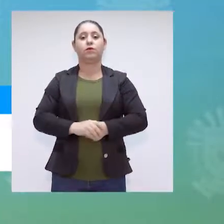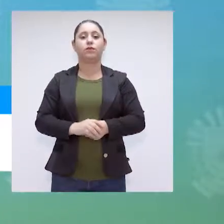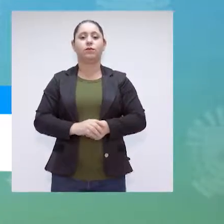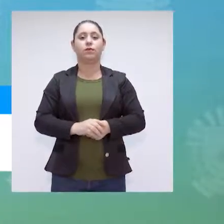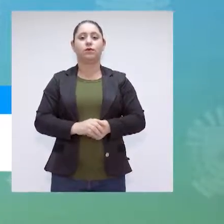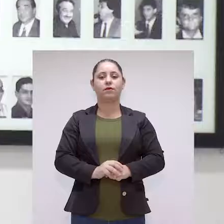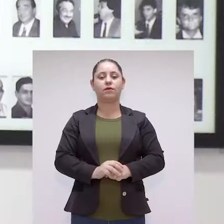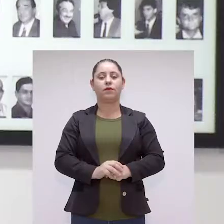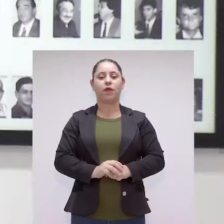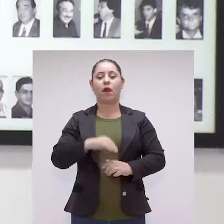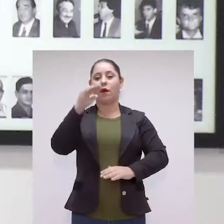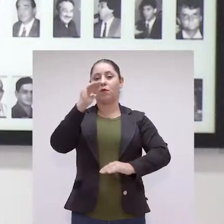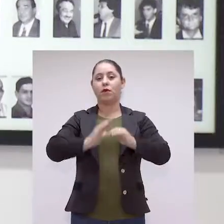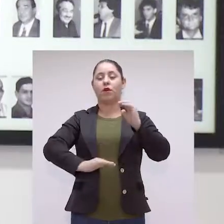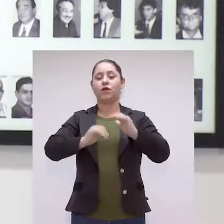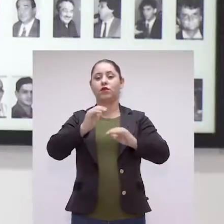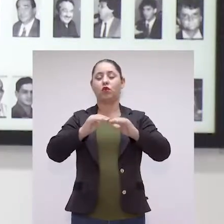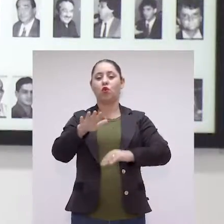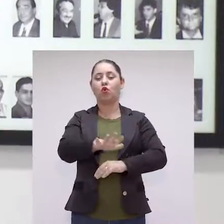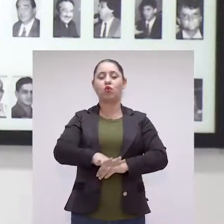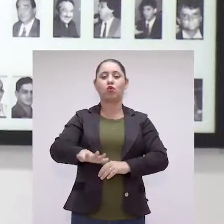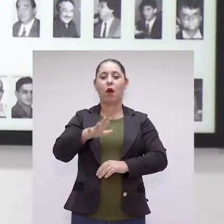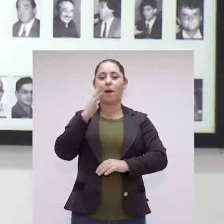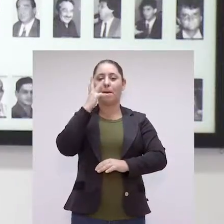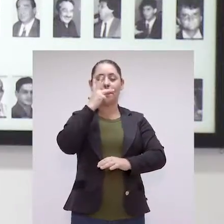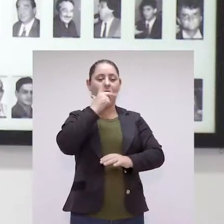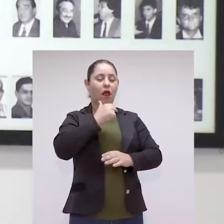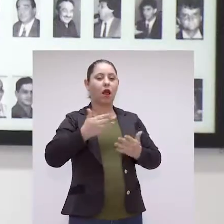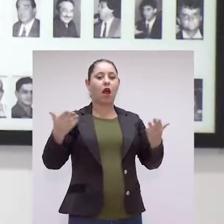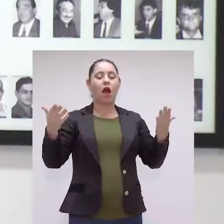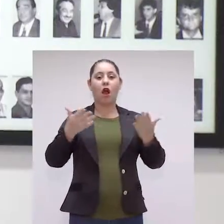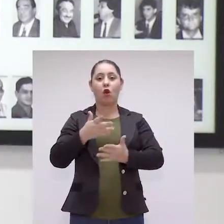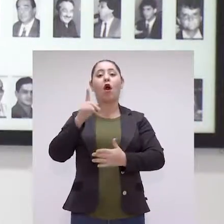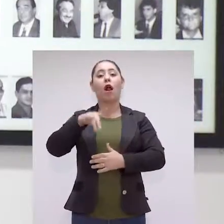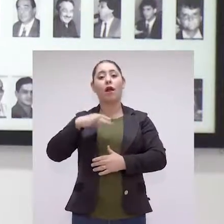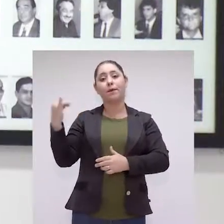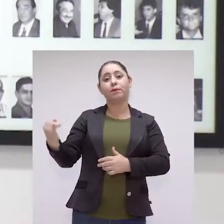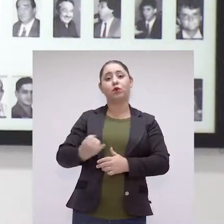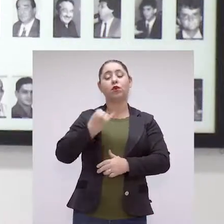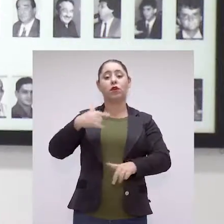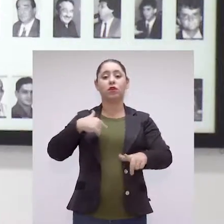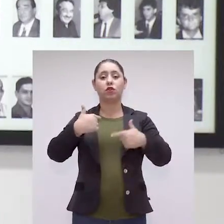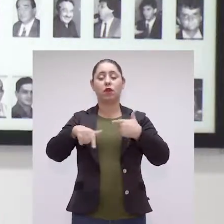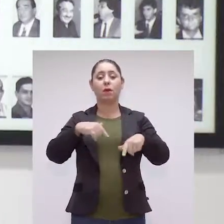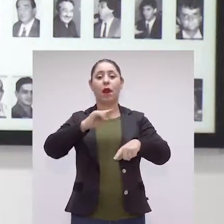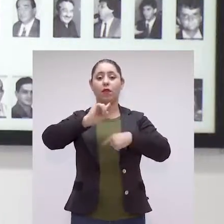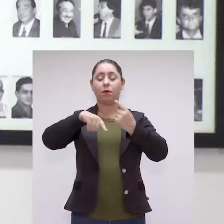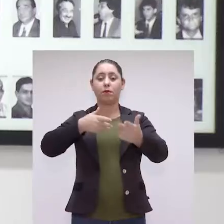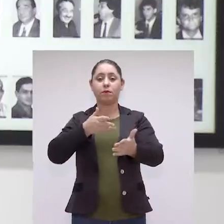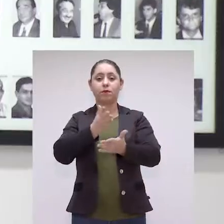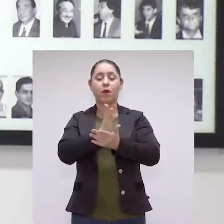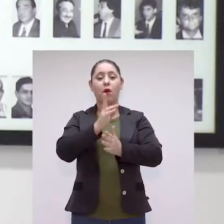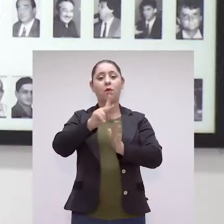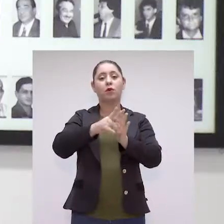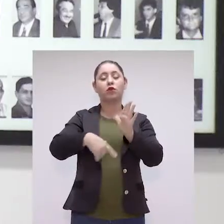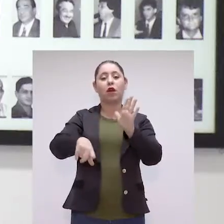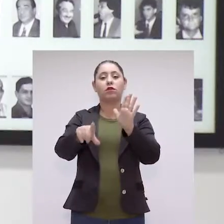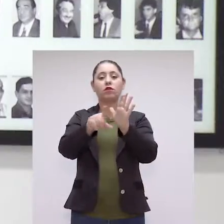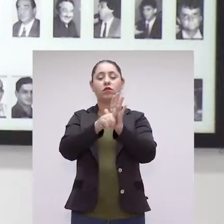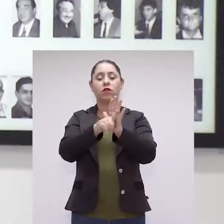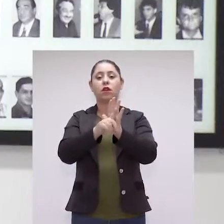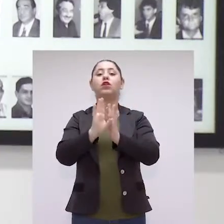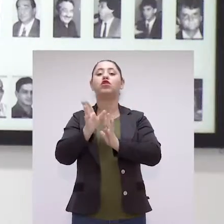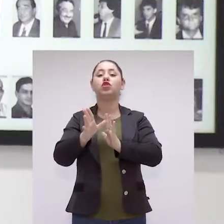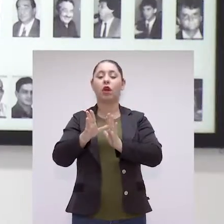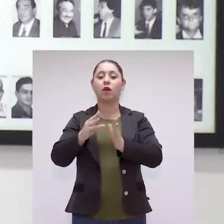aqui no estado. Profissionais do setor da beleza passam a ser considerados essenciais após a aprovação de projeto de